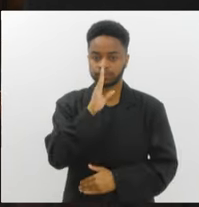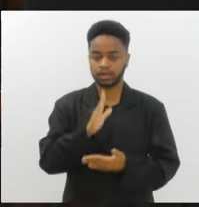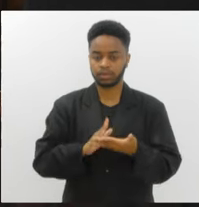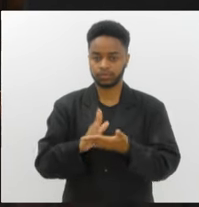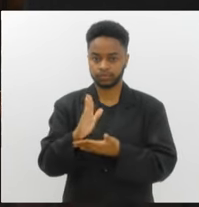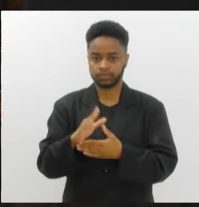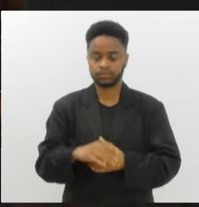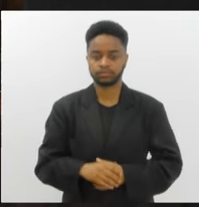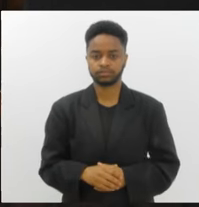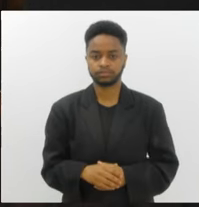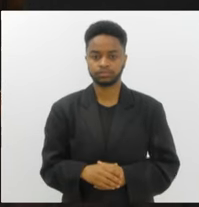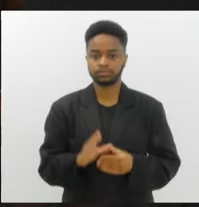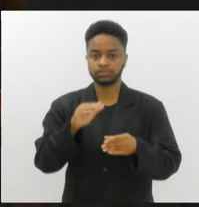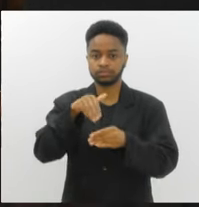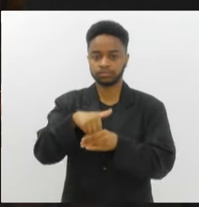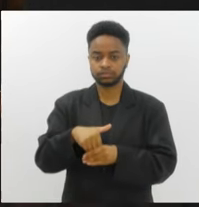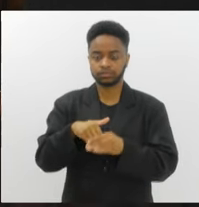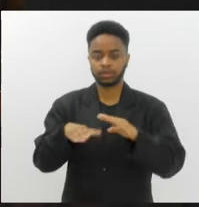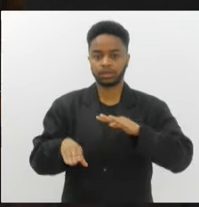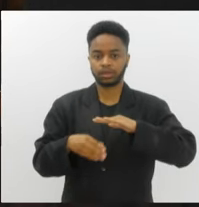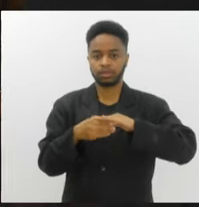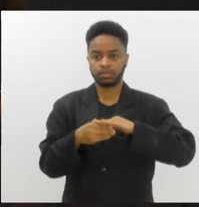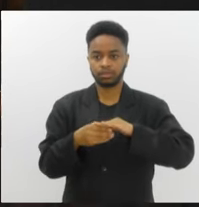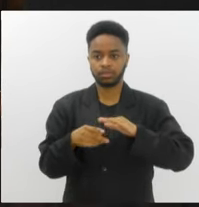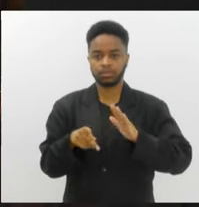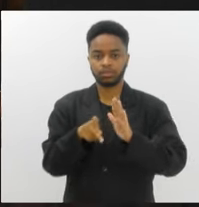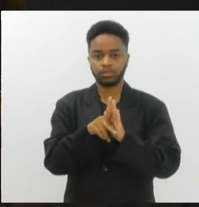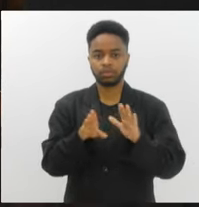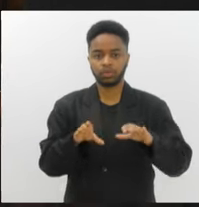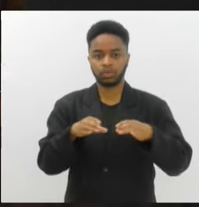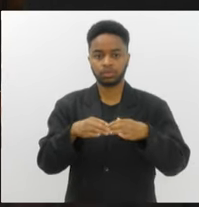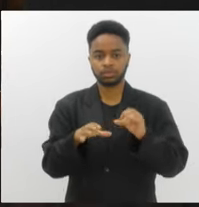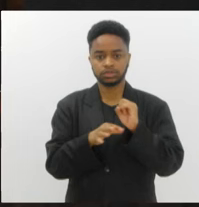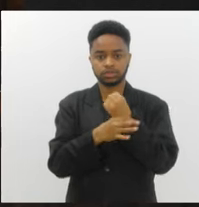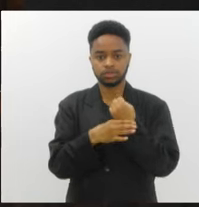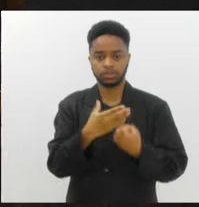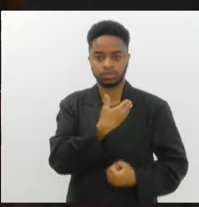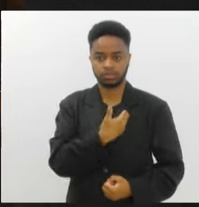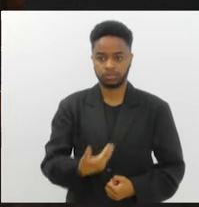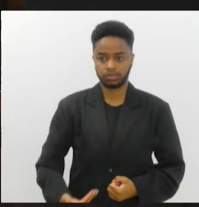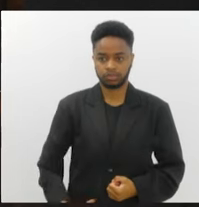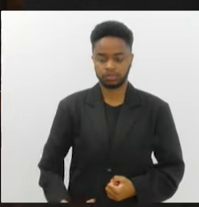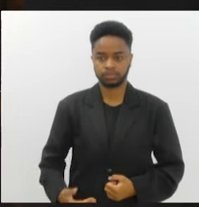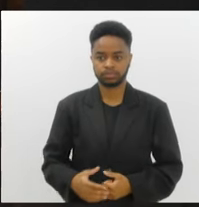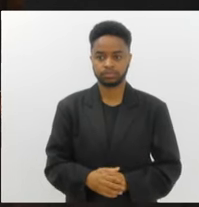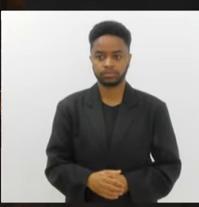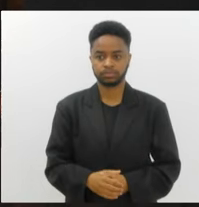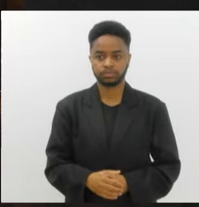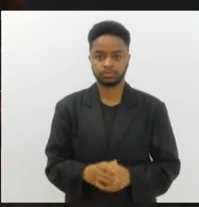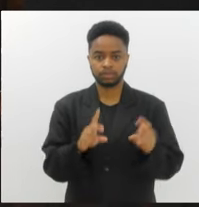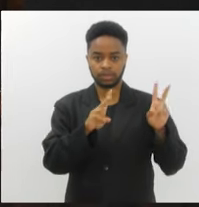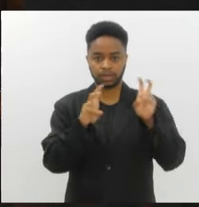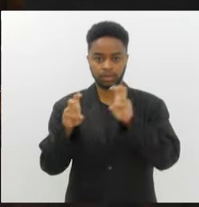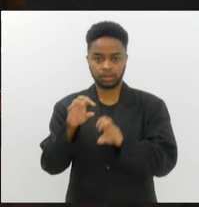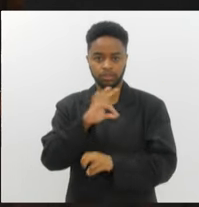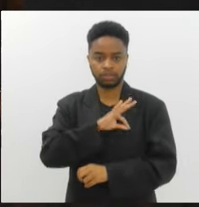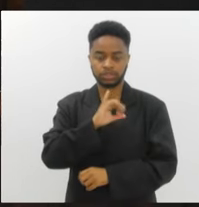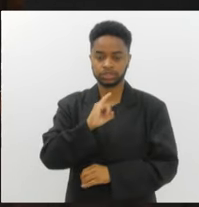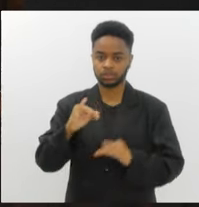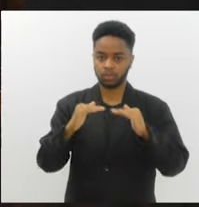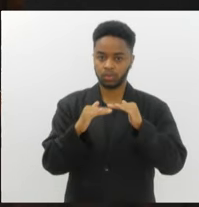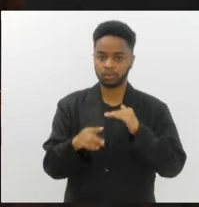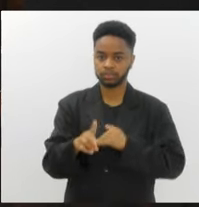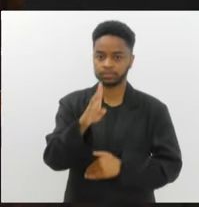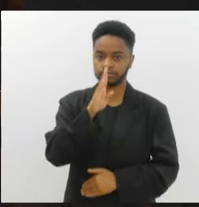Aprovado. Em votação as emendas da Comissão de Segurança Pública e Assuntos de Polícia. Senhores que aprovam, permaneçam